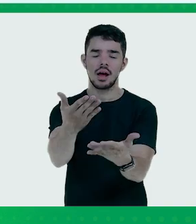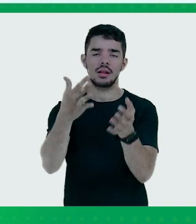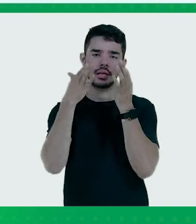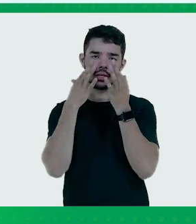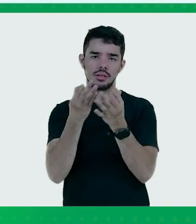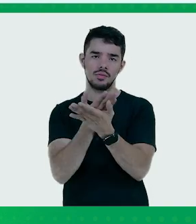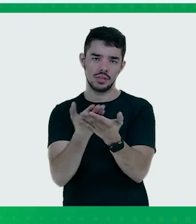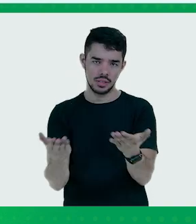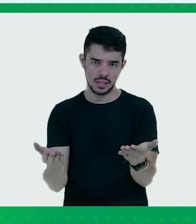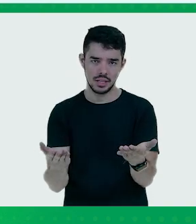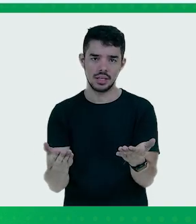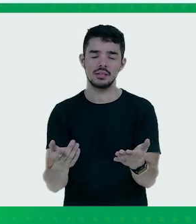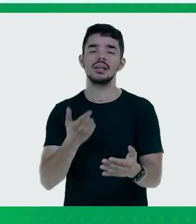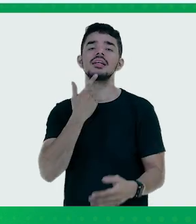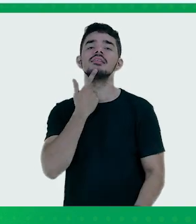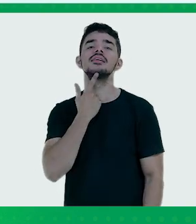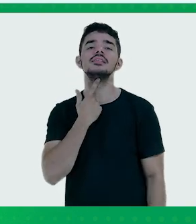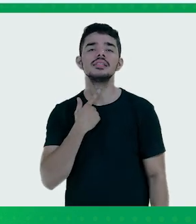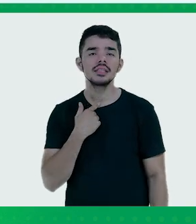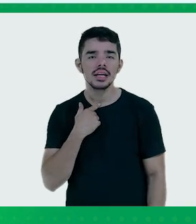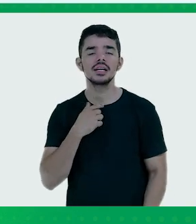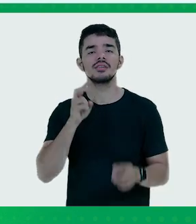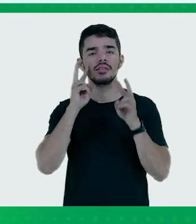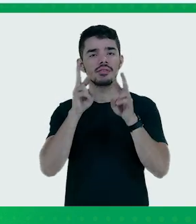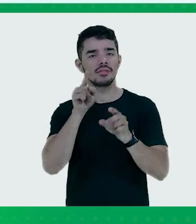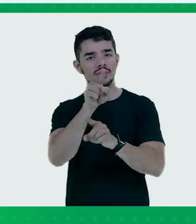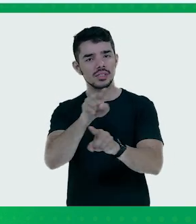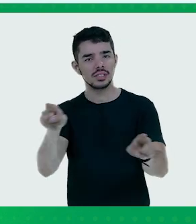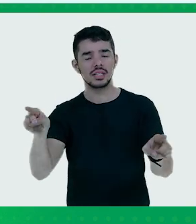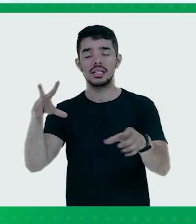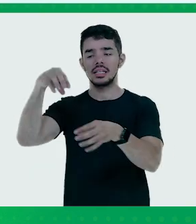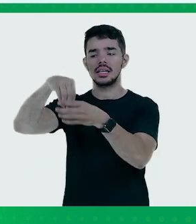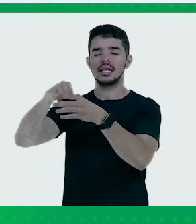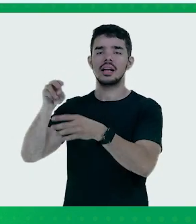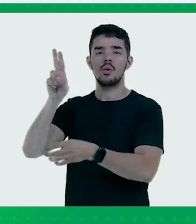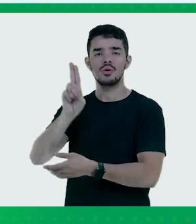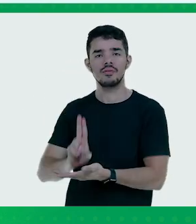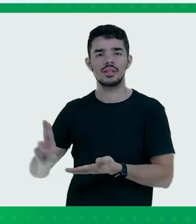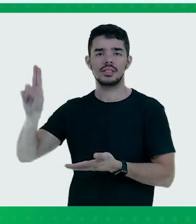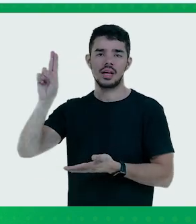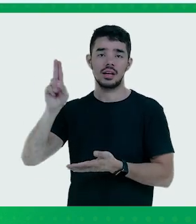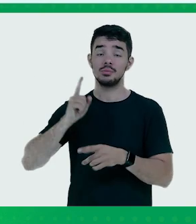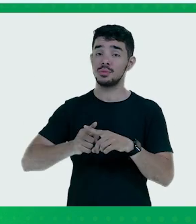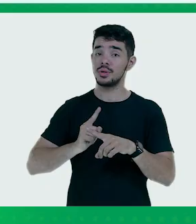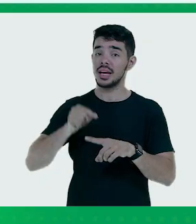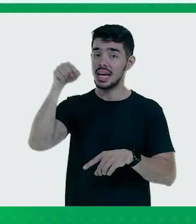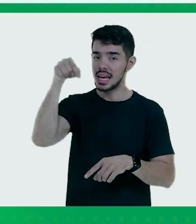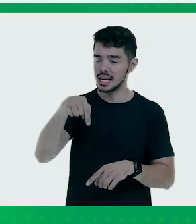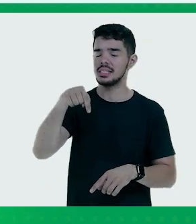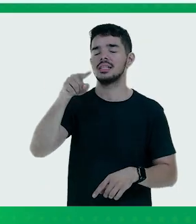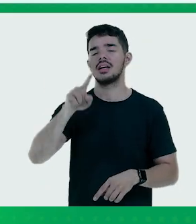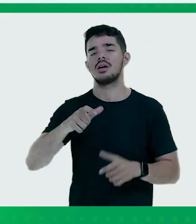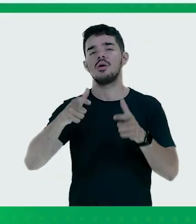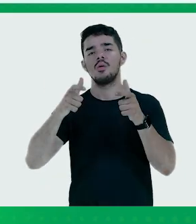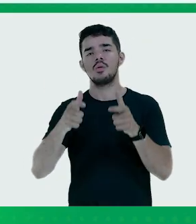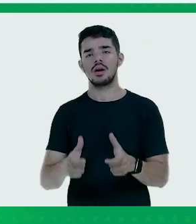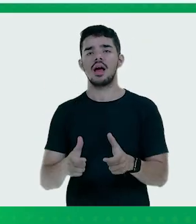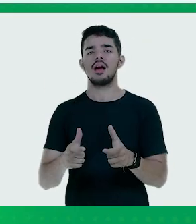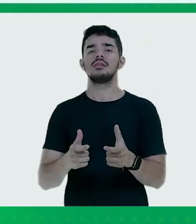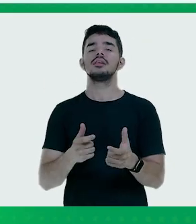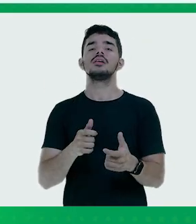pela atenção de vocês. Desejo vê-los todos na universidade, porque este é o nosso